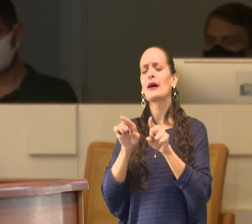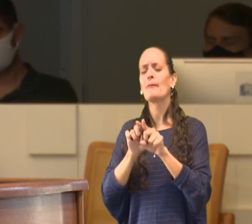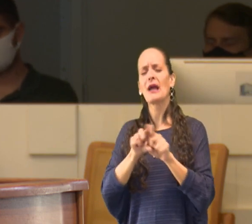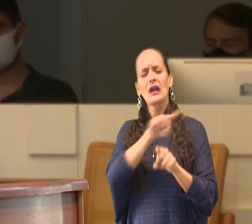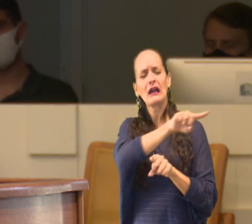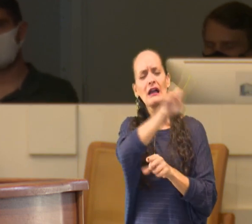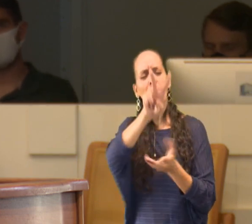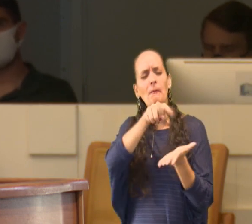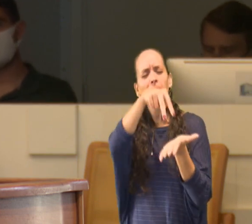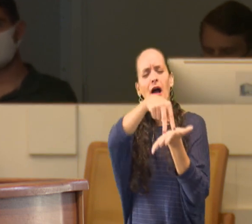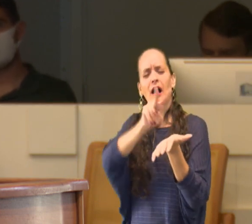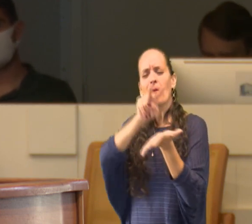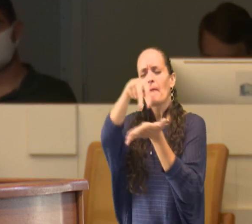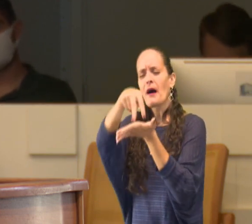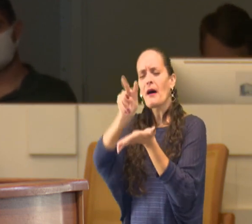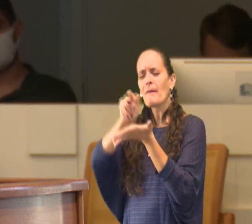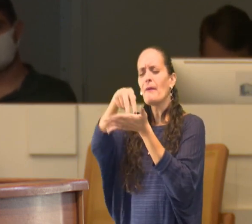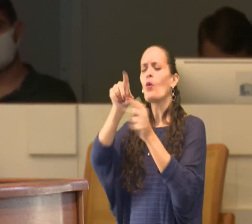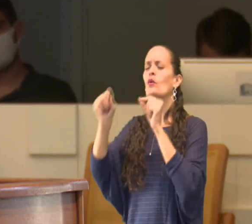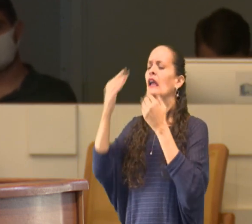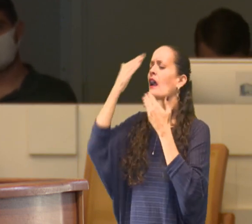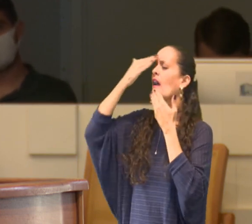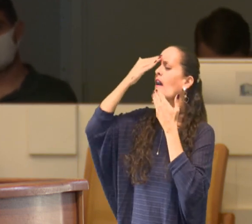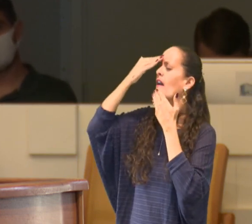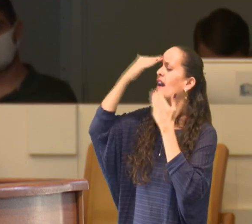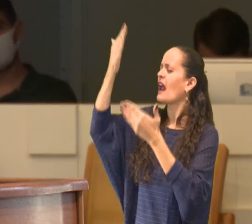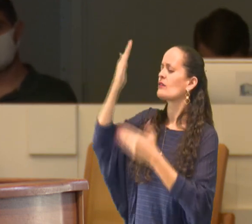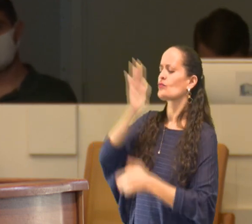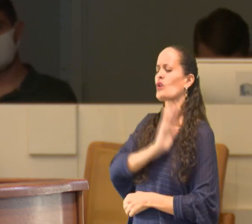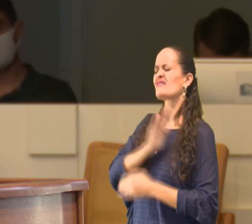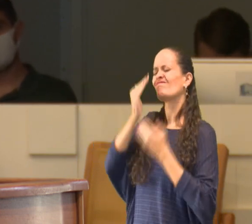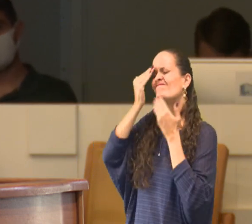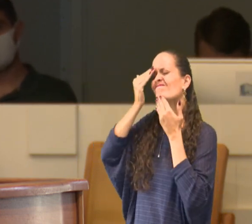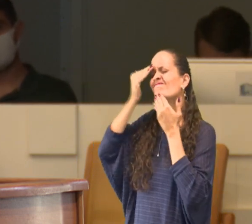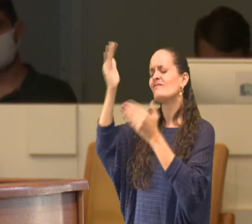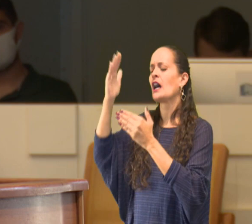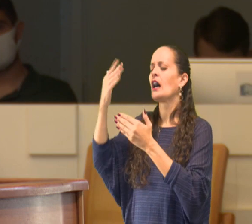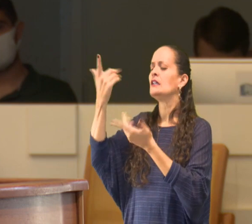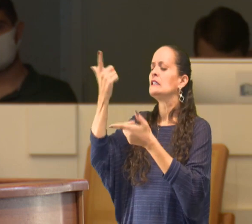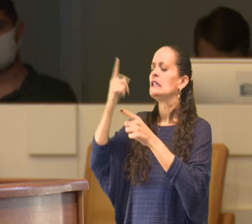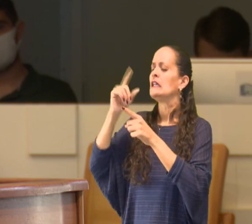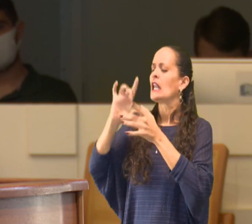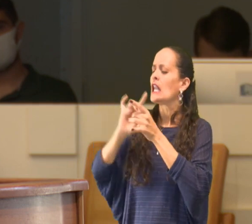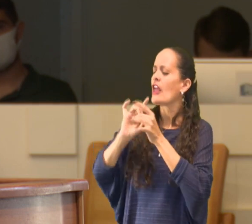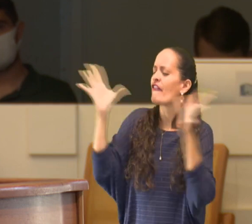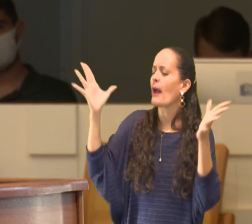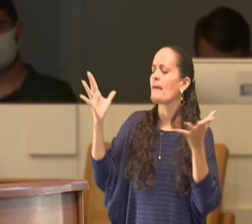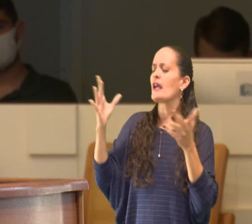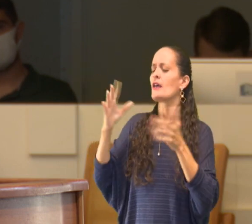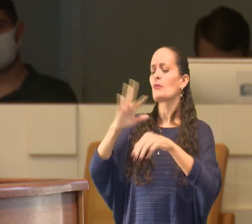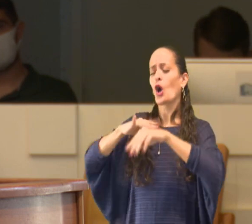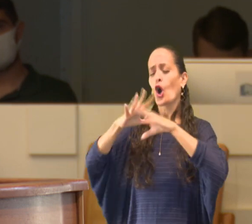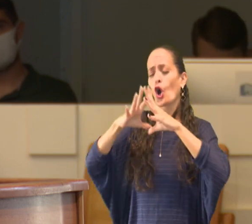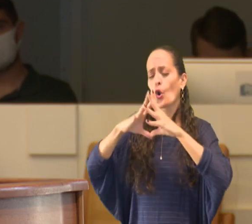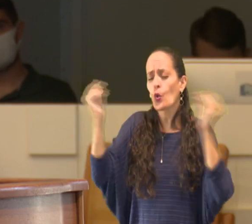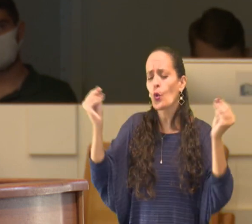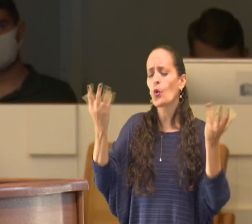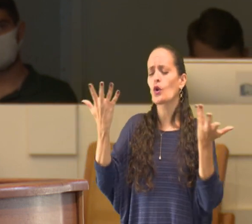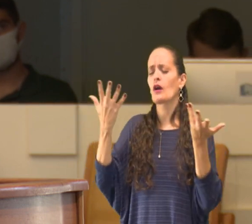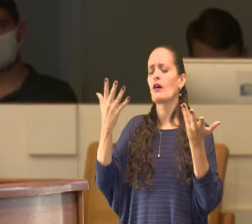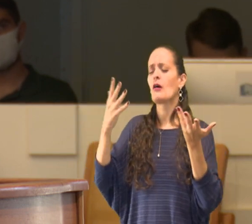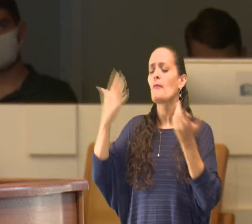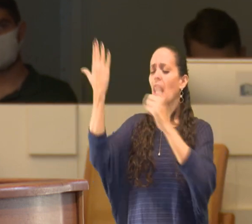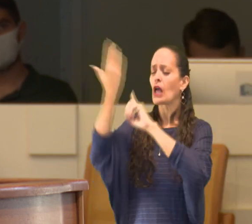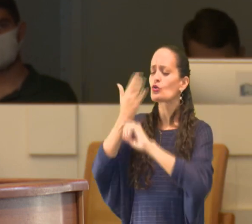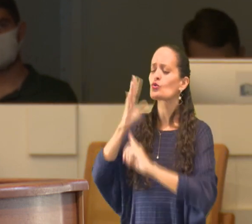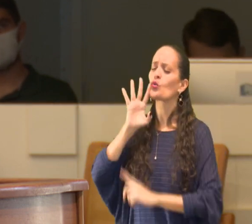pé também, trazendo uma gratidão, ó Deus, do coração, pelo livramento, pela cura, pela provisão, pelo pão de